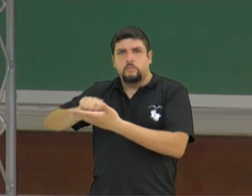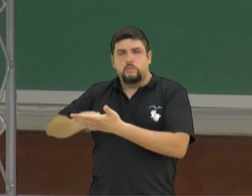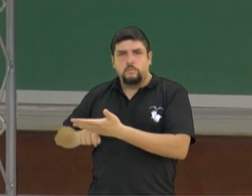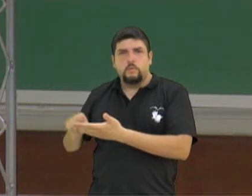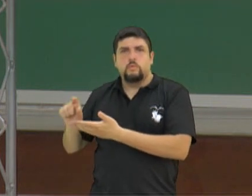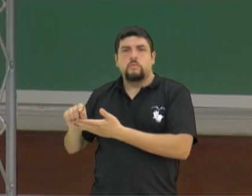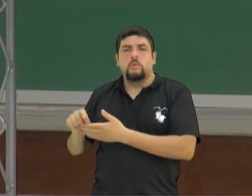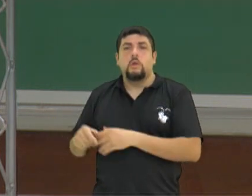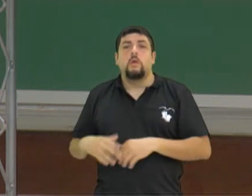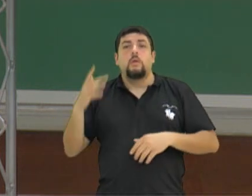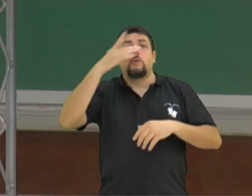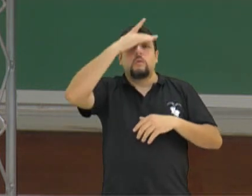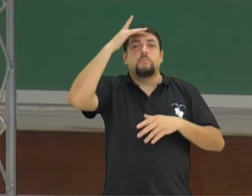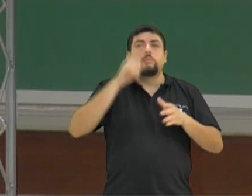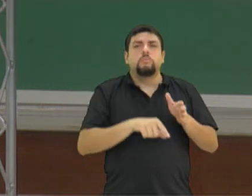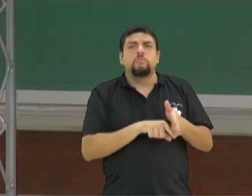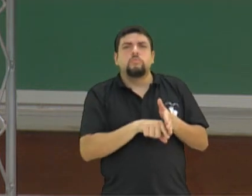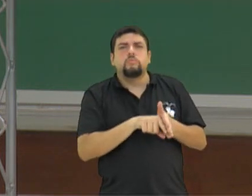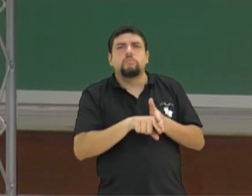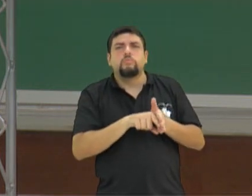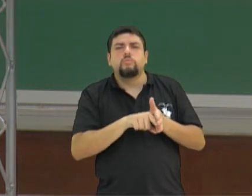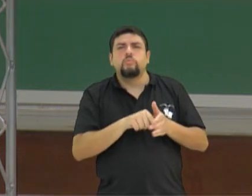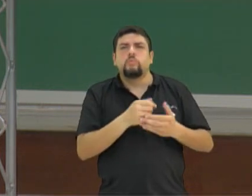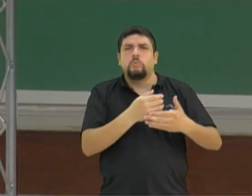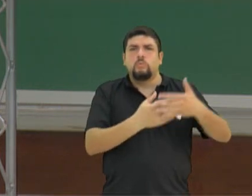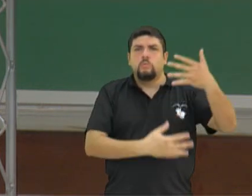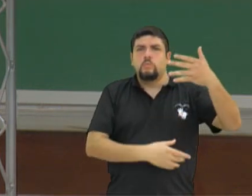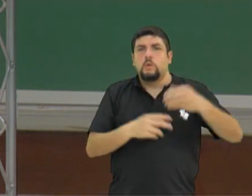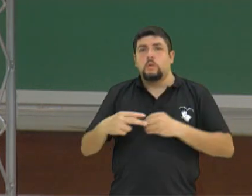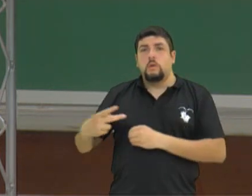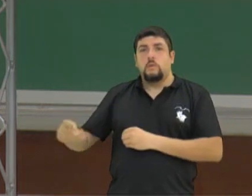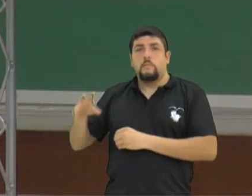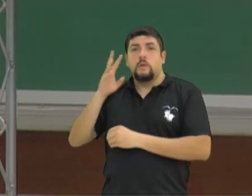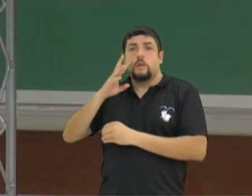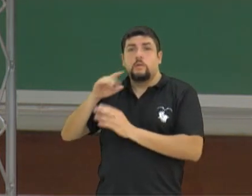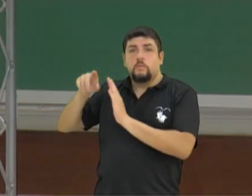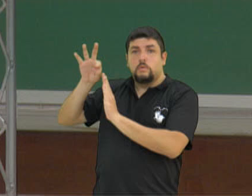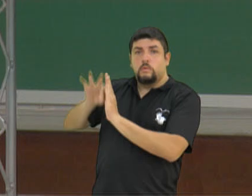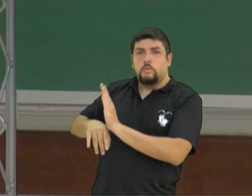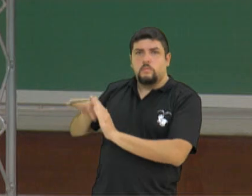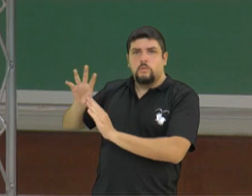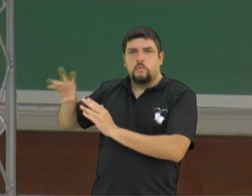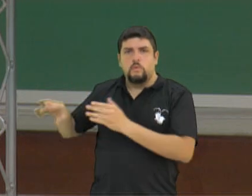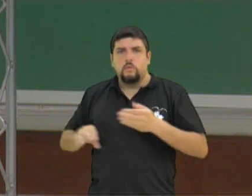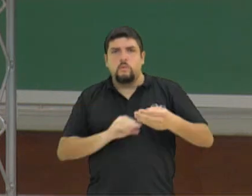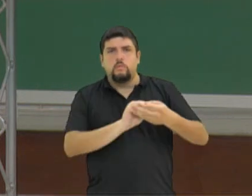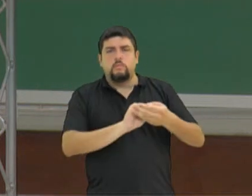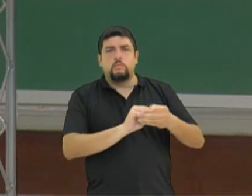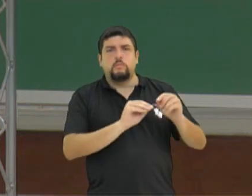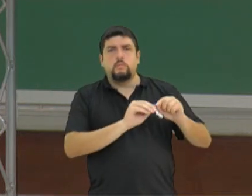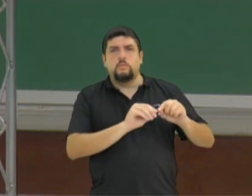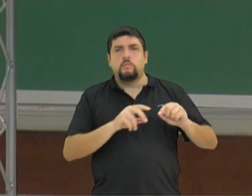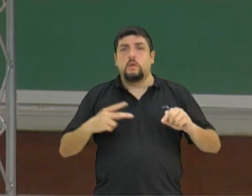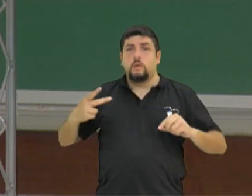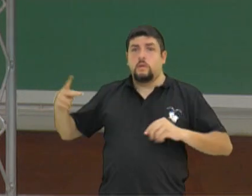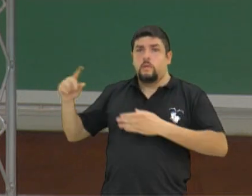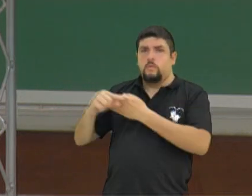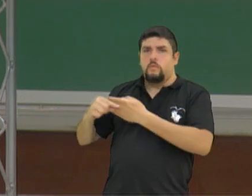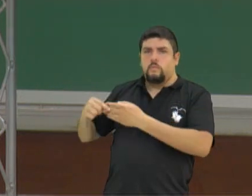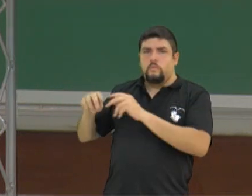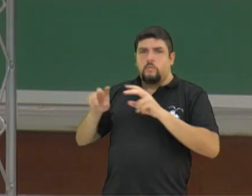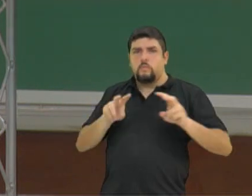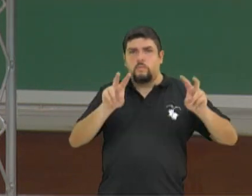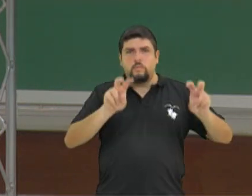alguém resolveu extrair esse fragmento da fala dela e colocou aqui nesse texto para vocês analisarem a questão do gênero